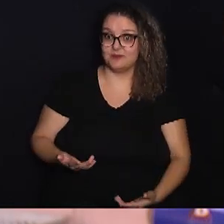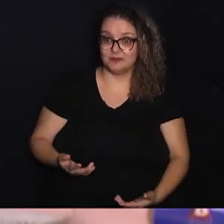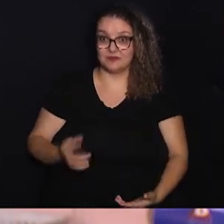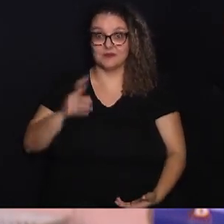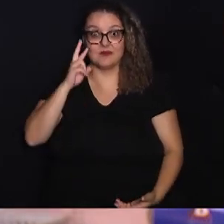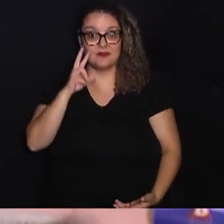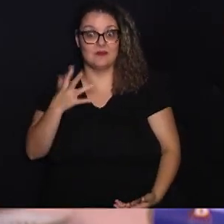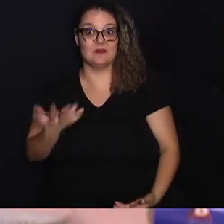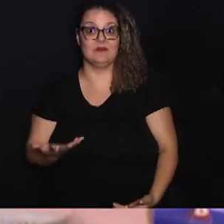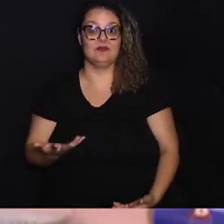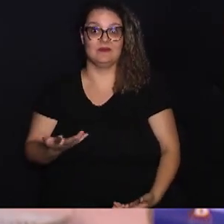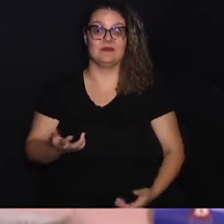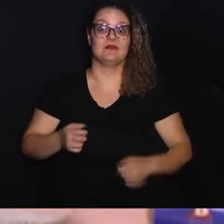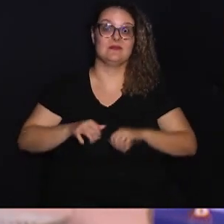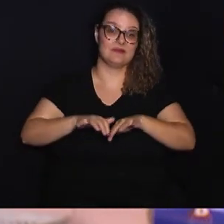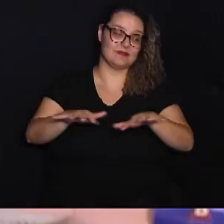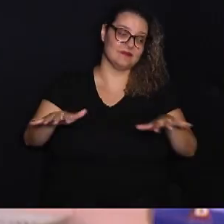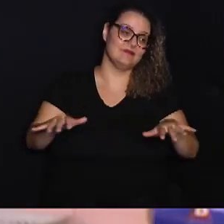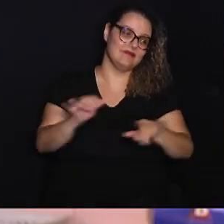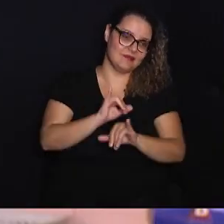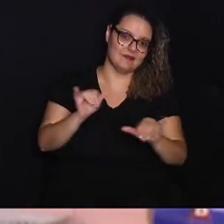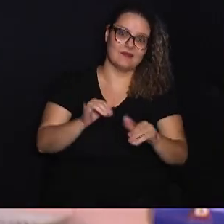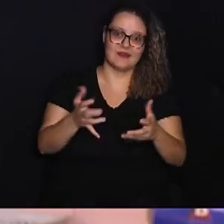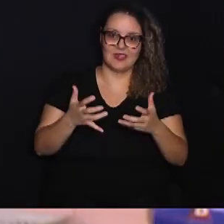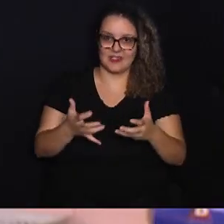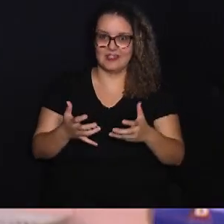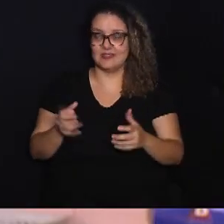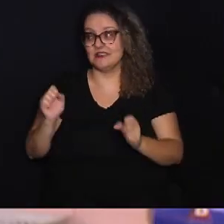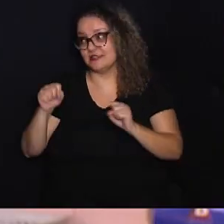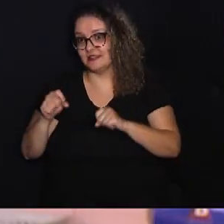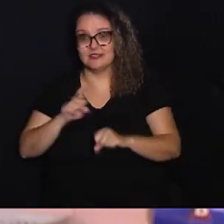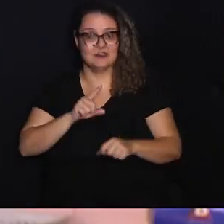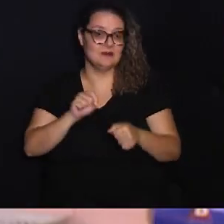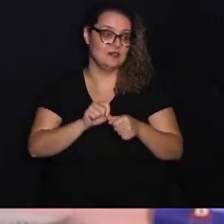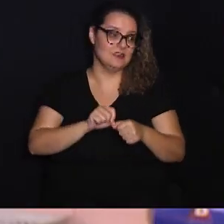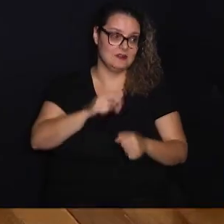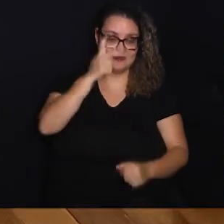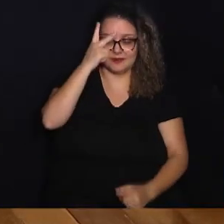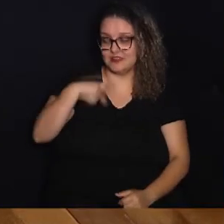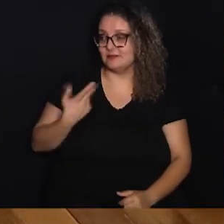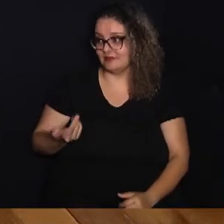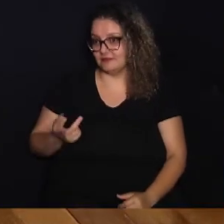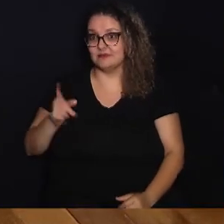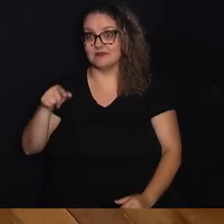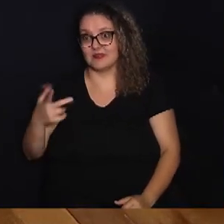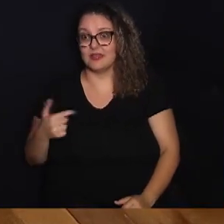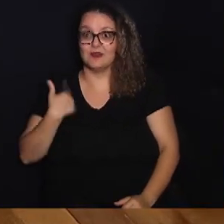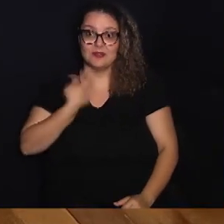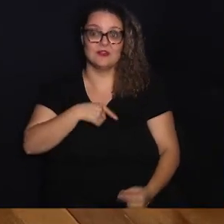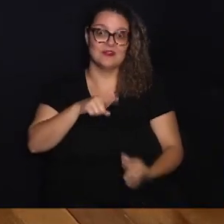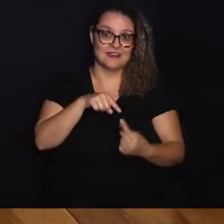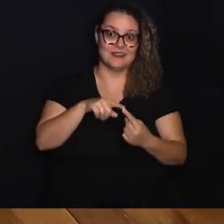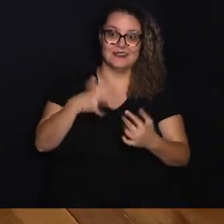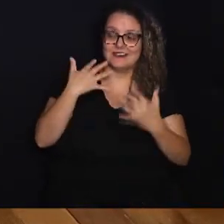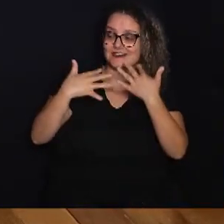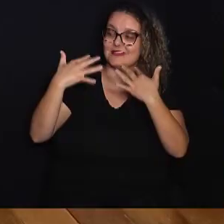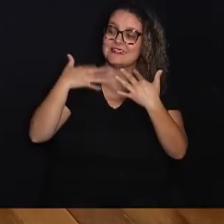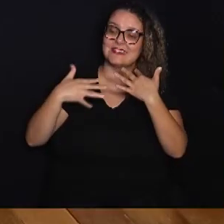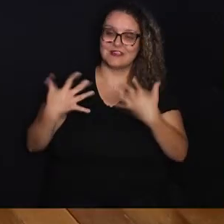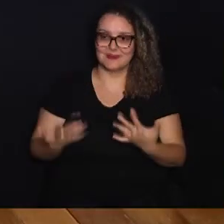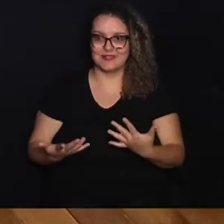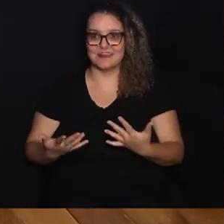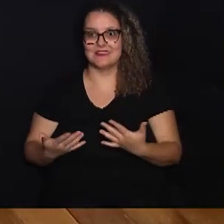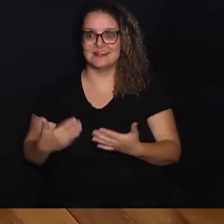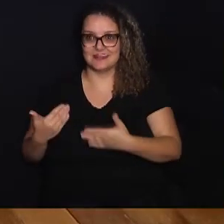né, saindo para o mundo é o que a gente quer, né? A gente não faz pra gente. Né? O nosso objetivo é inspirar mesmo a